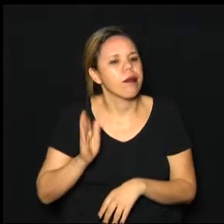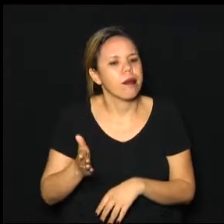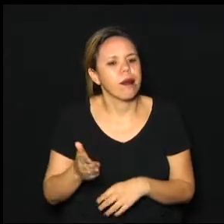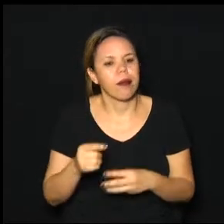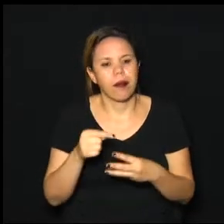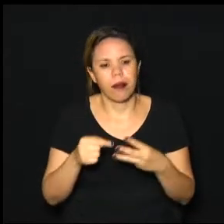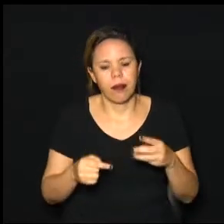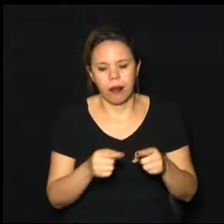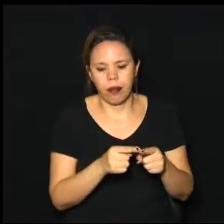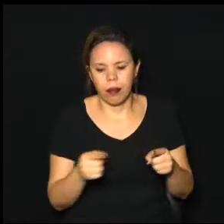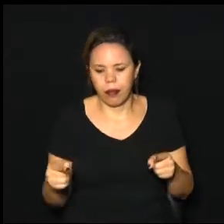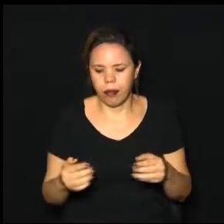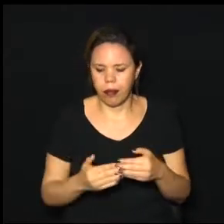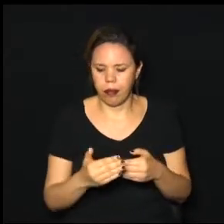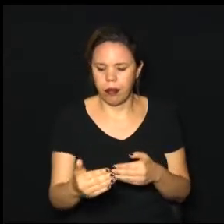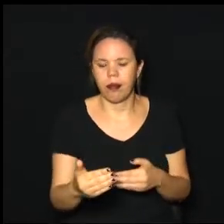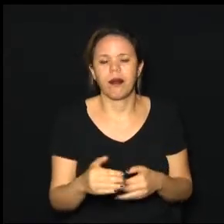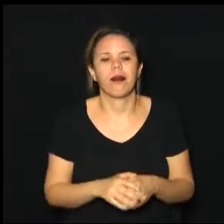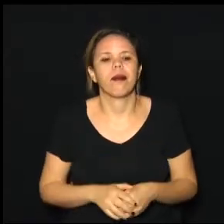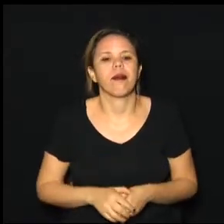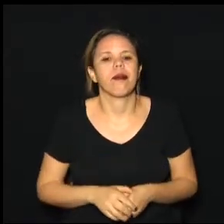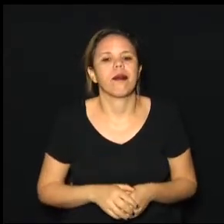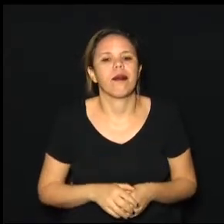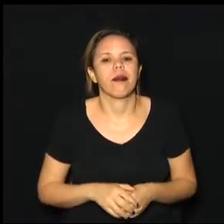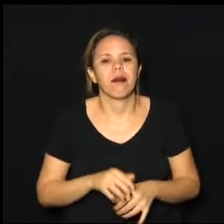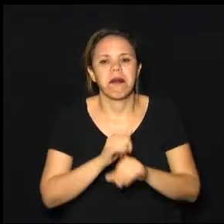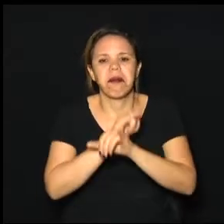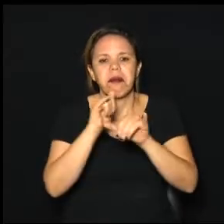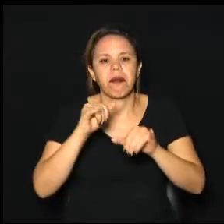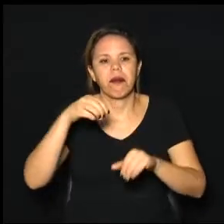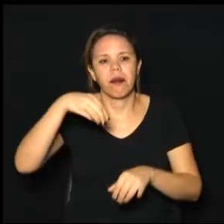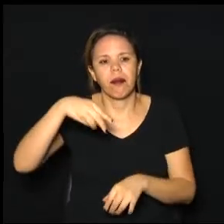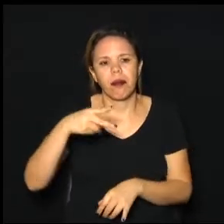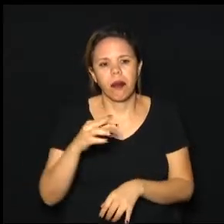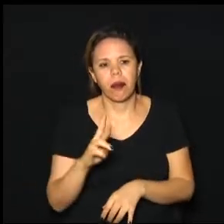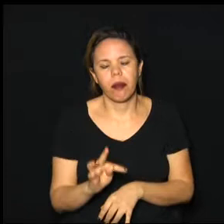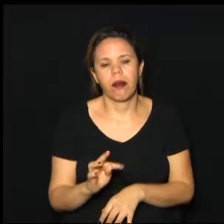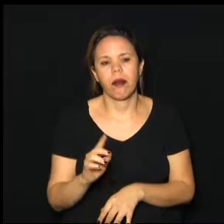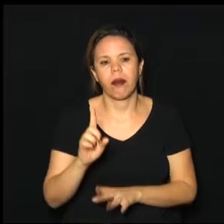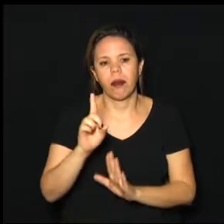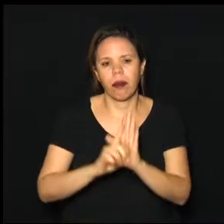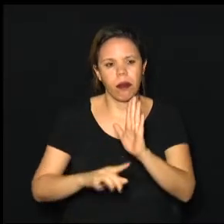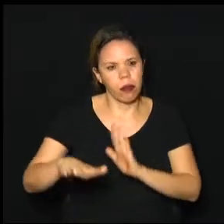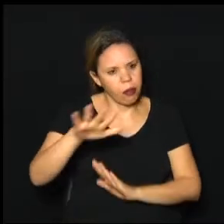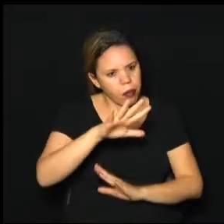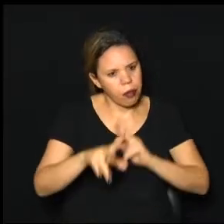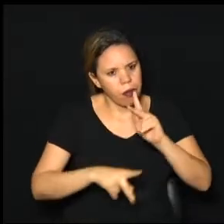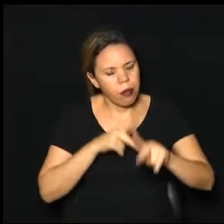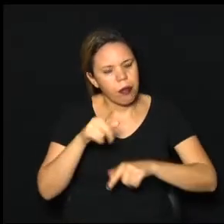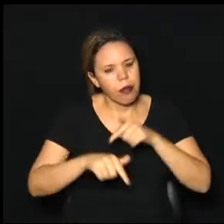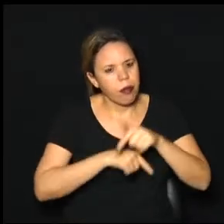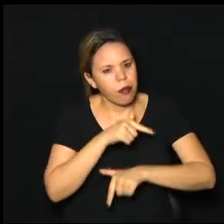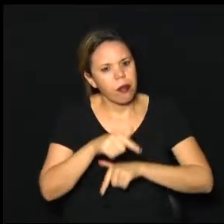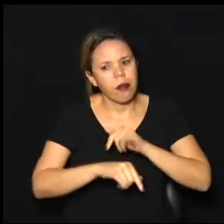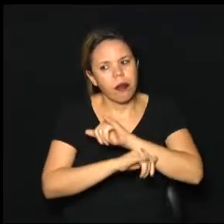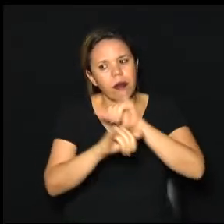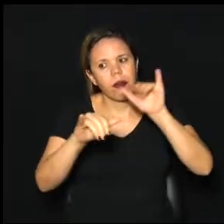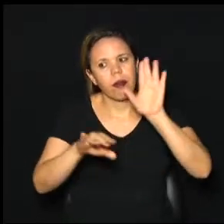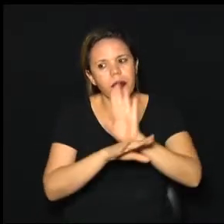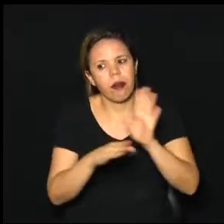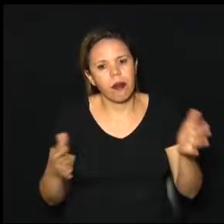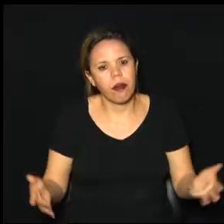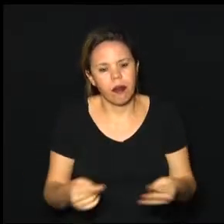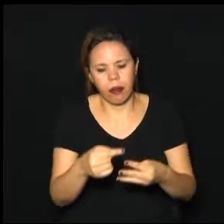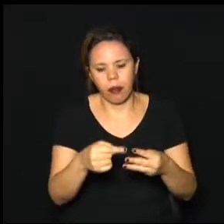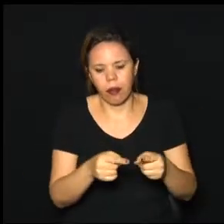3 períodos, dos profissionais de marketing, dos profissionais do direito e tudo mais, porque já nessas